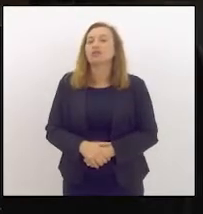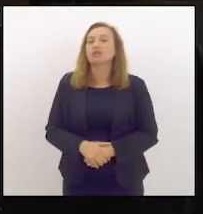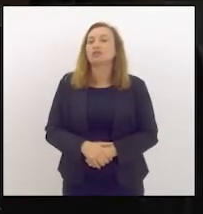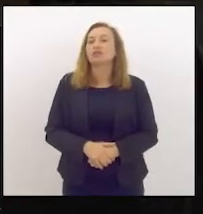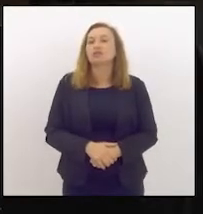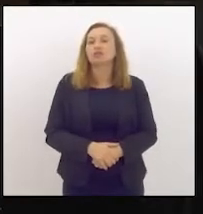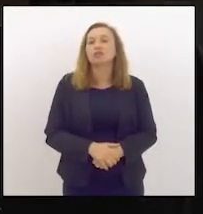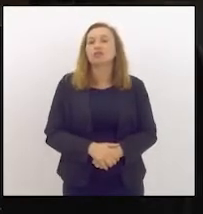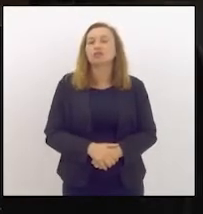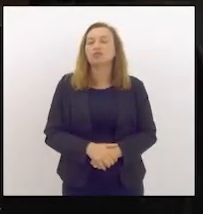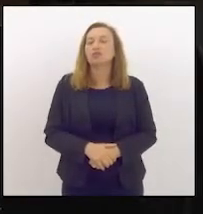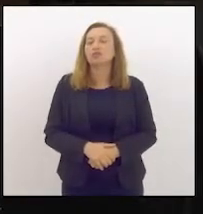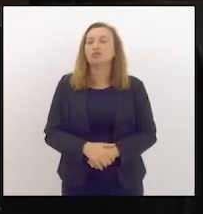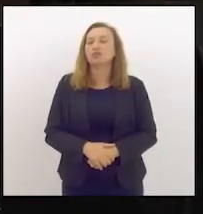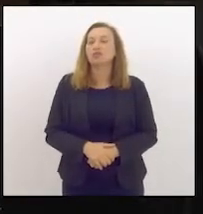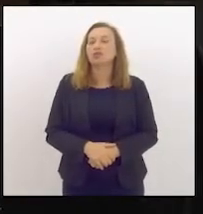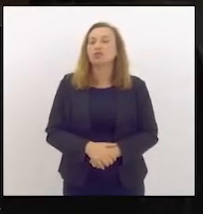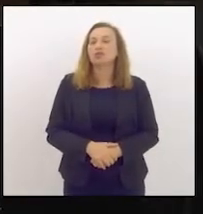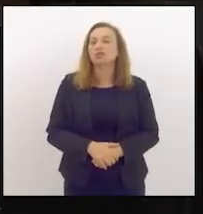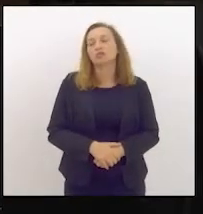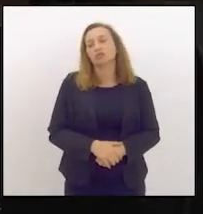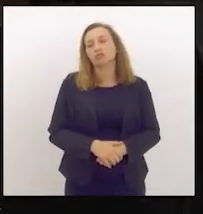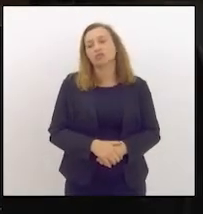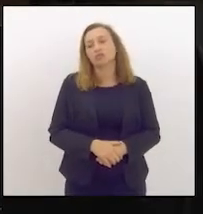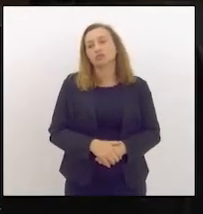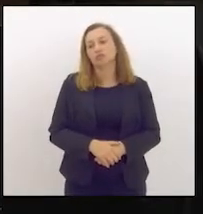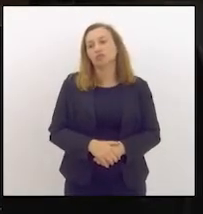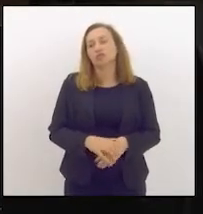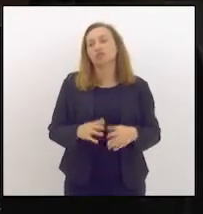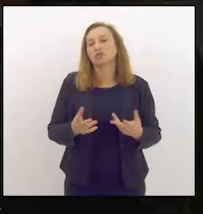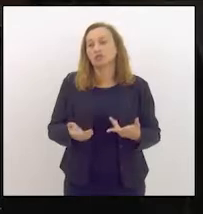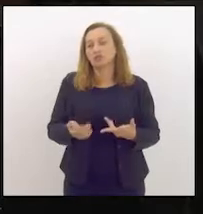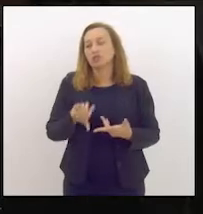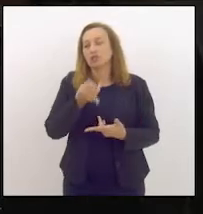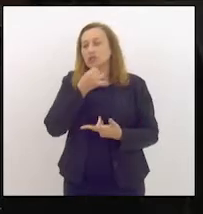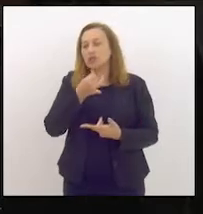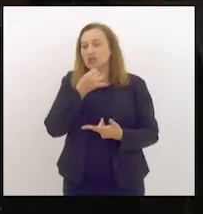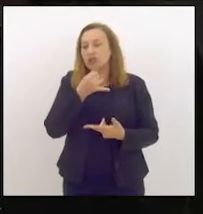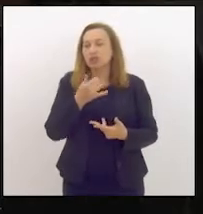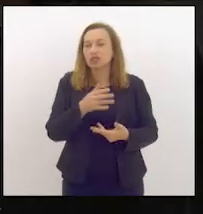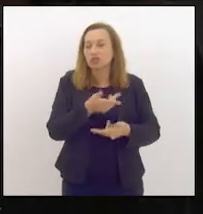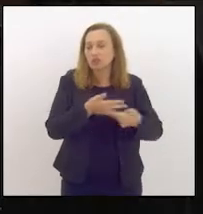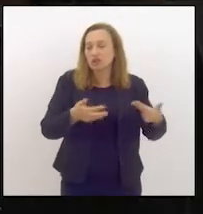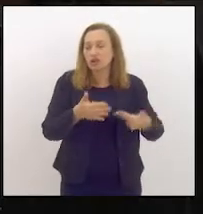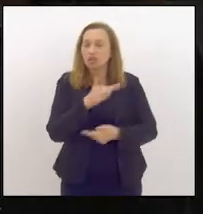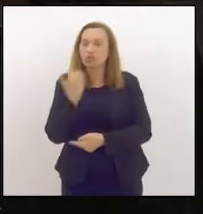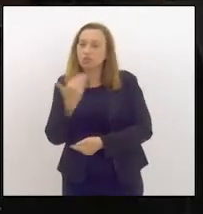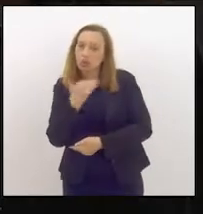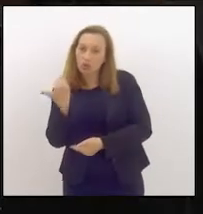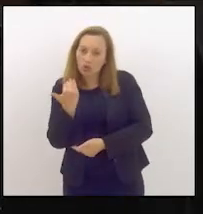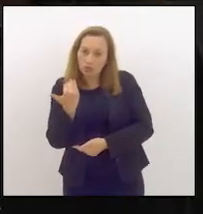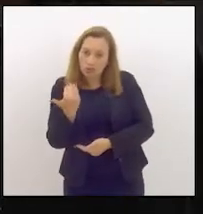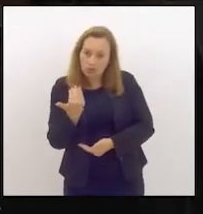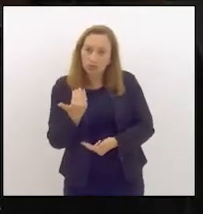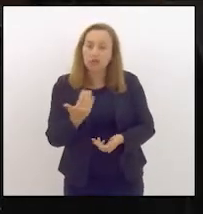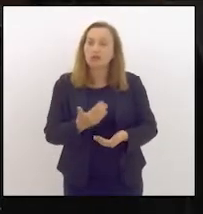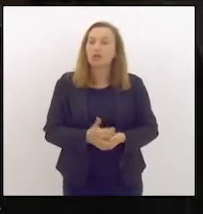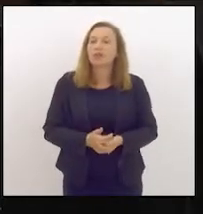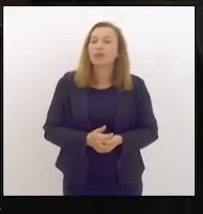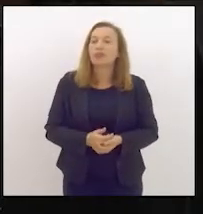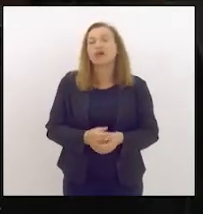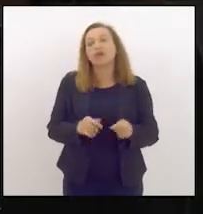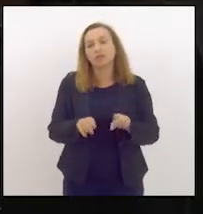existe um quadro de agravamento dos indicadores da mortalidade materna inclusive